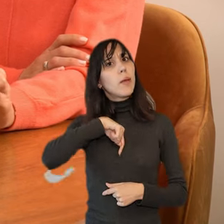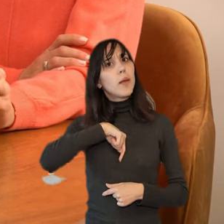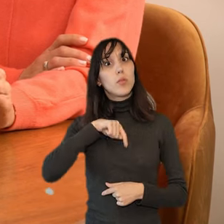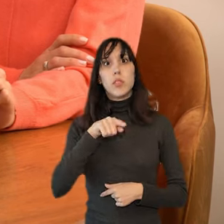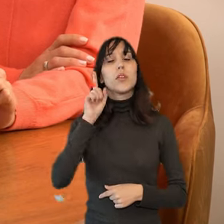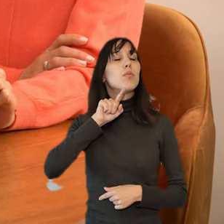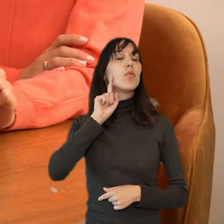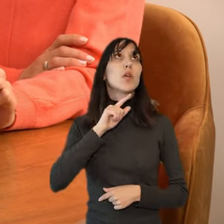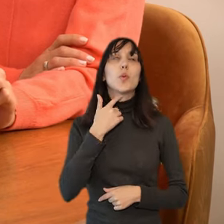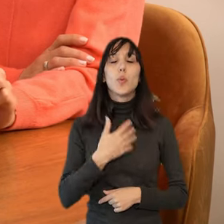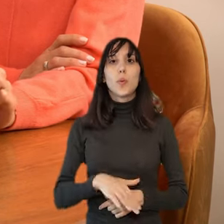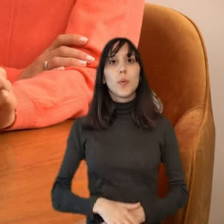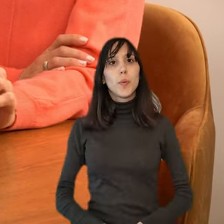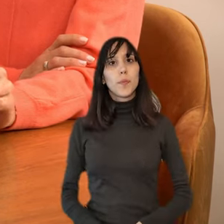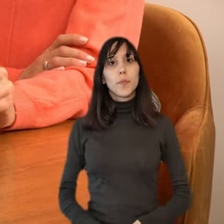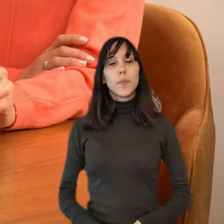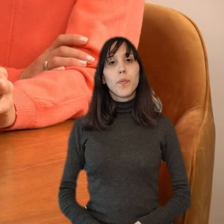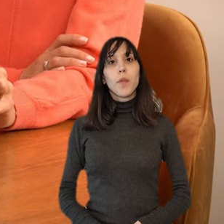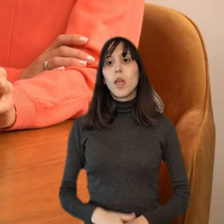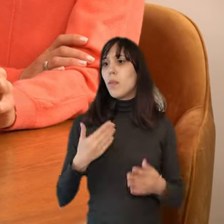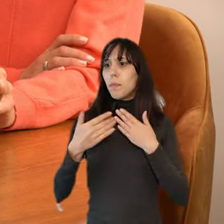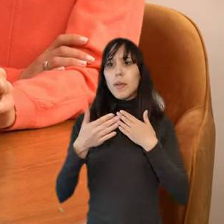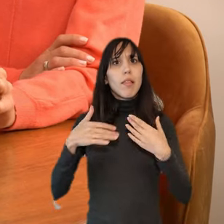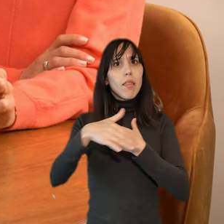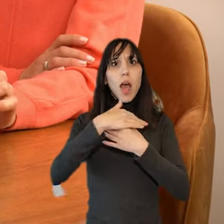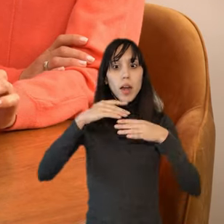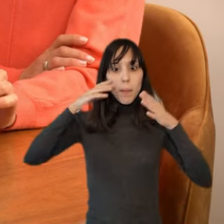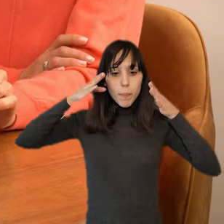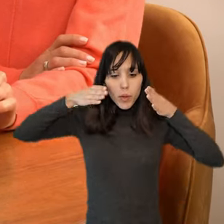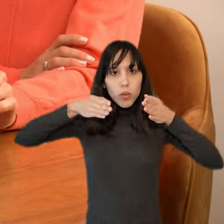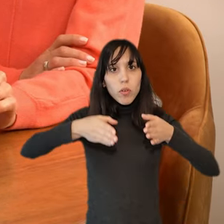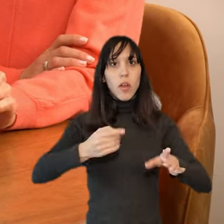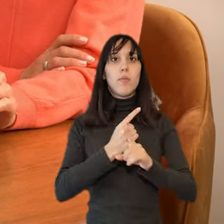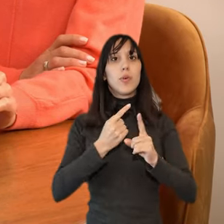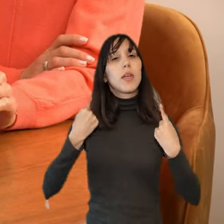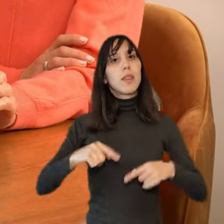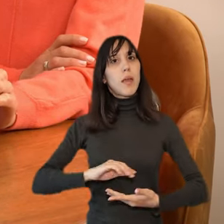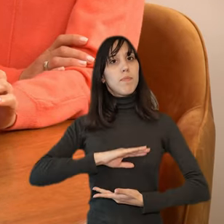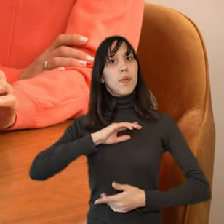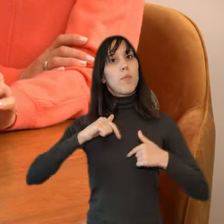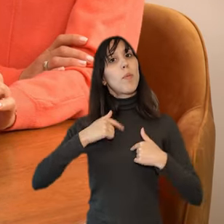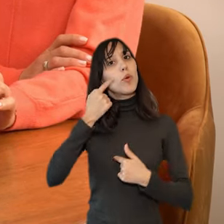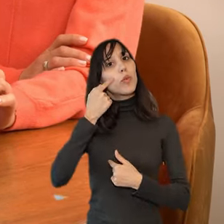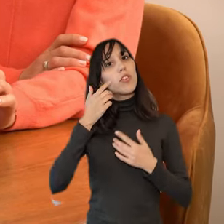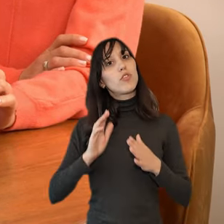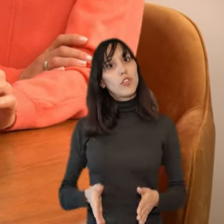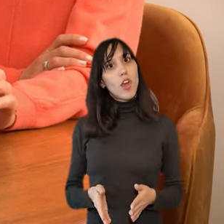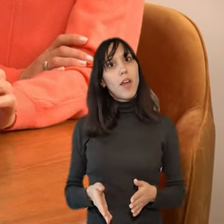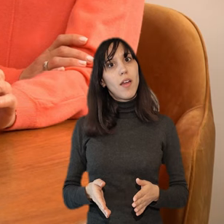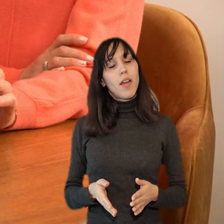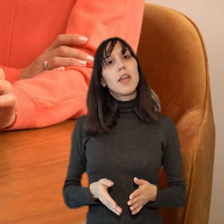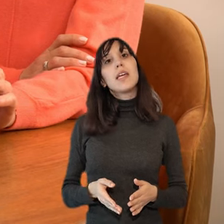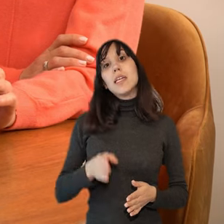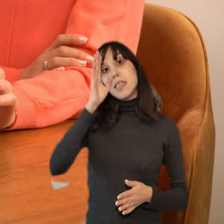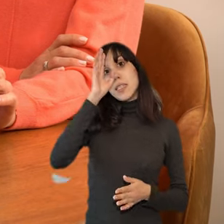tão importante independentemente da área onde vão mergulhar porque eles já trazem essa bagagem de se conhecer a eles próprios e poderem